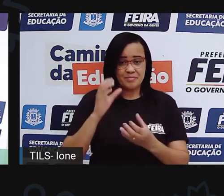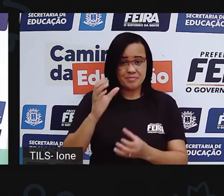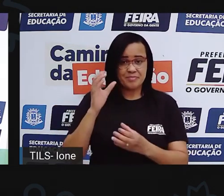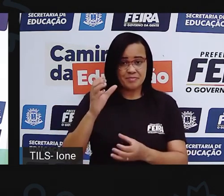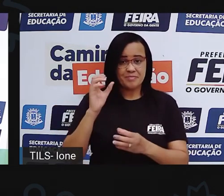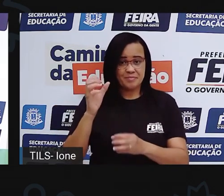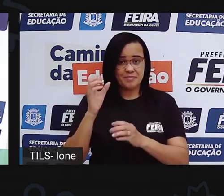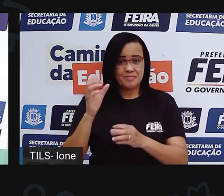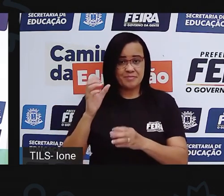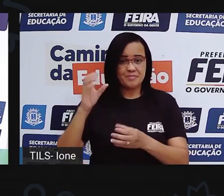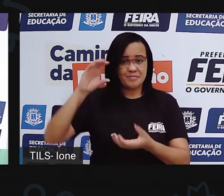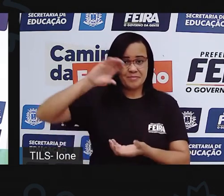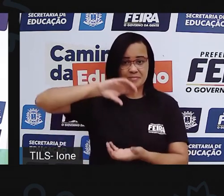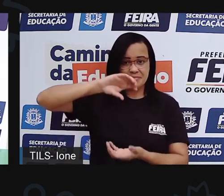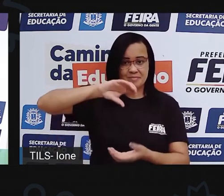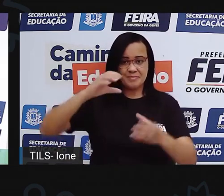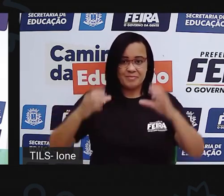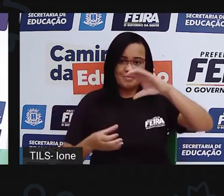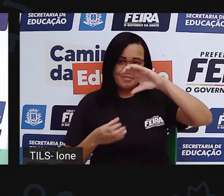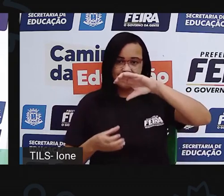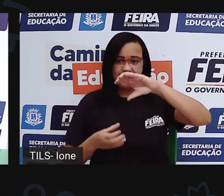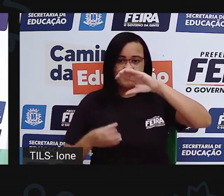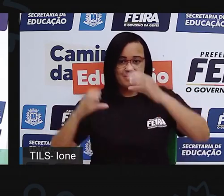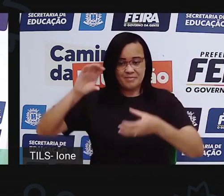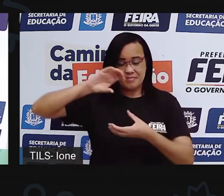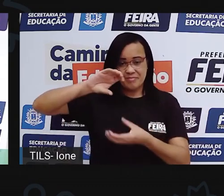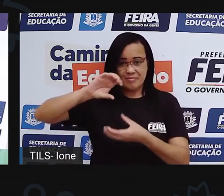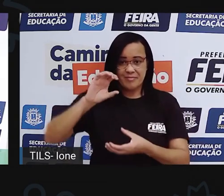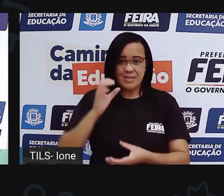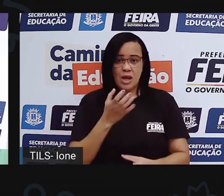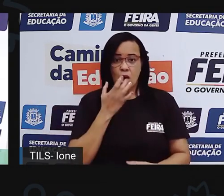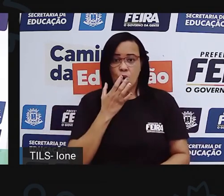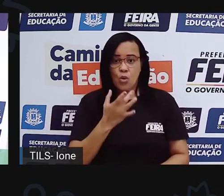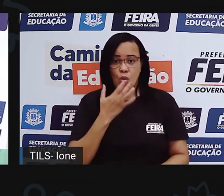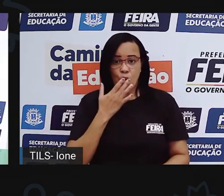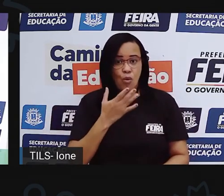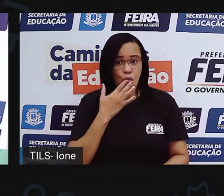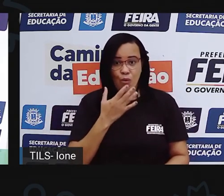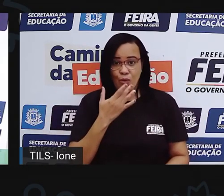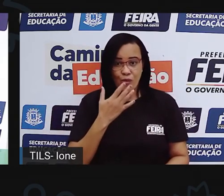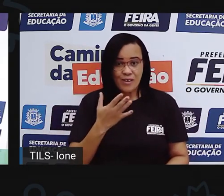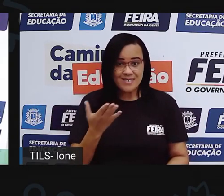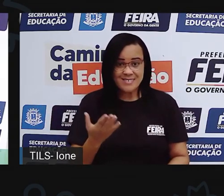Prontinho. E aí, olha como é que fica, tá vendo? As coisas ficam lá, ó. Ficam